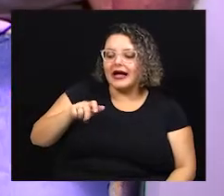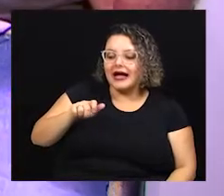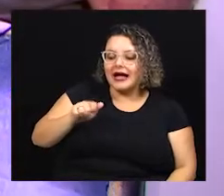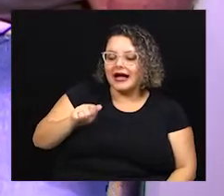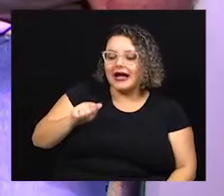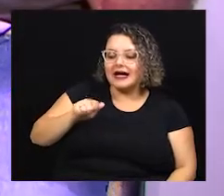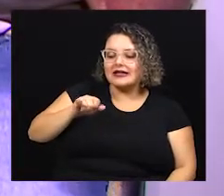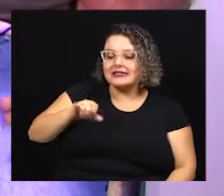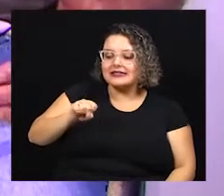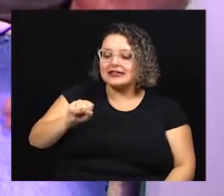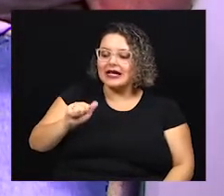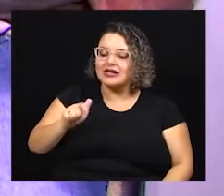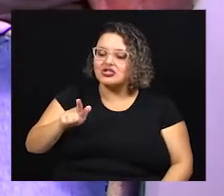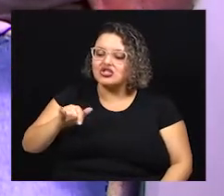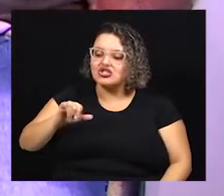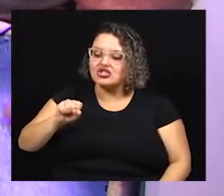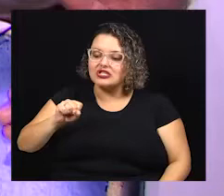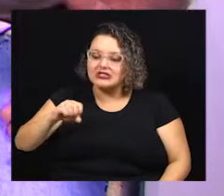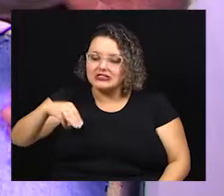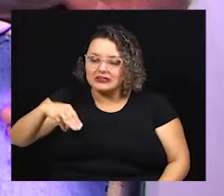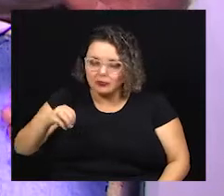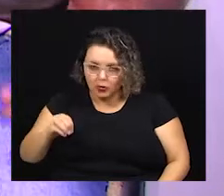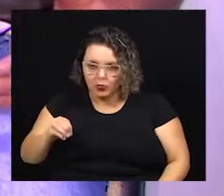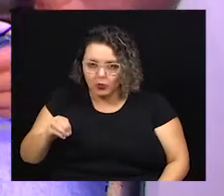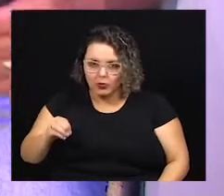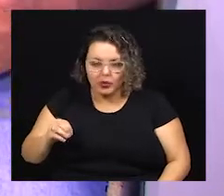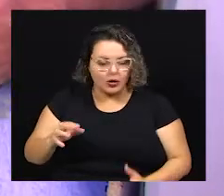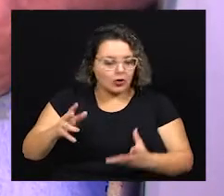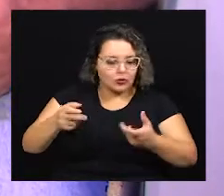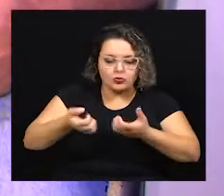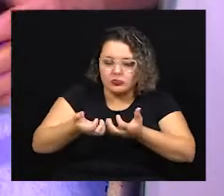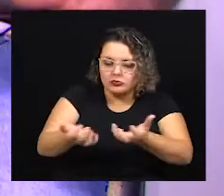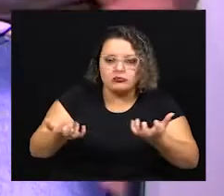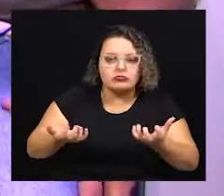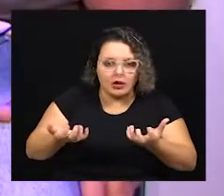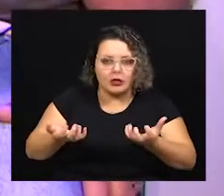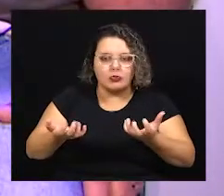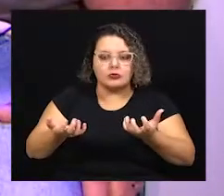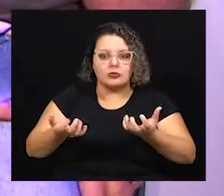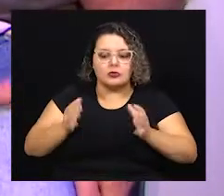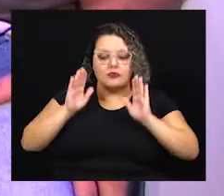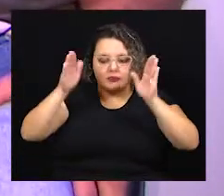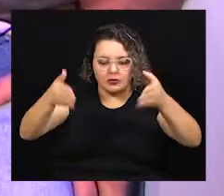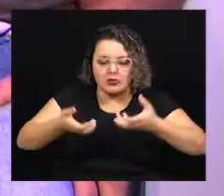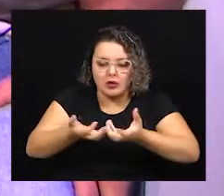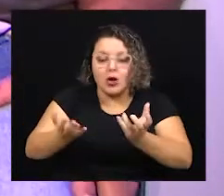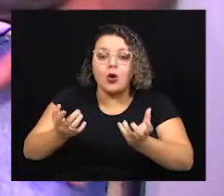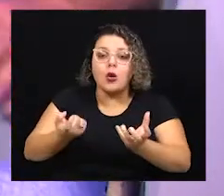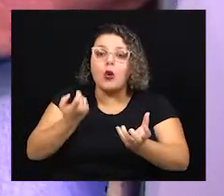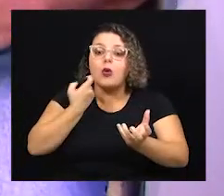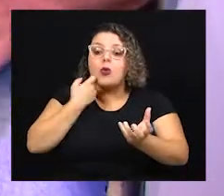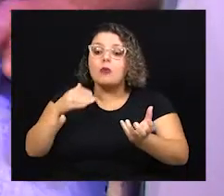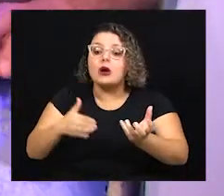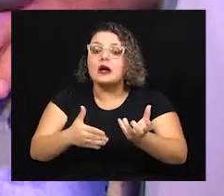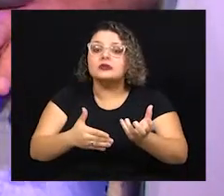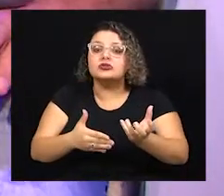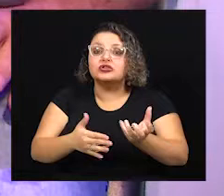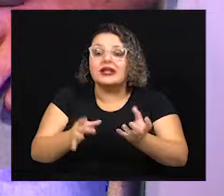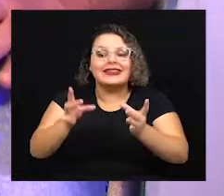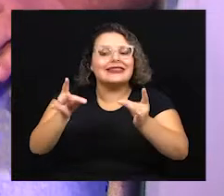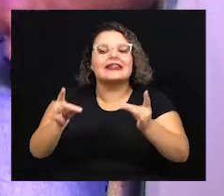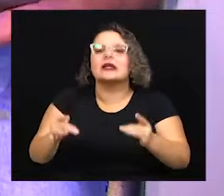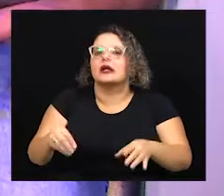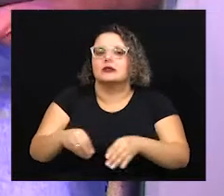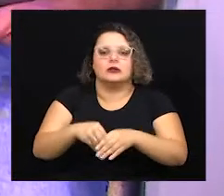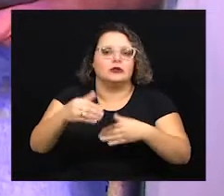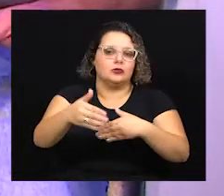aquário com planta natural, hoje é em pró a planta. O peixe é um detalhe dentro do aquário. Então ele tem que estar super